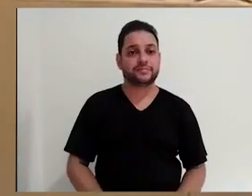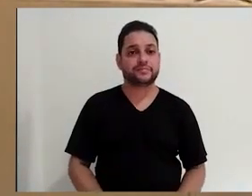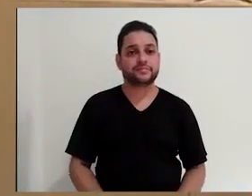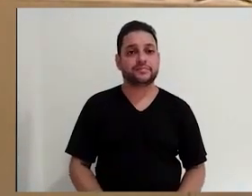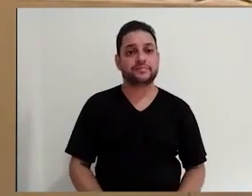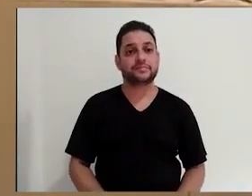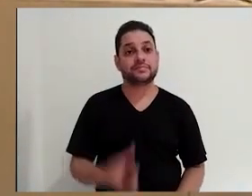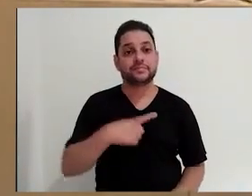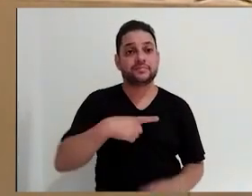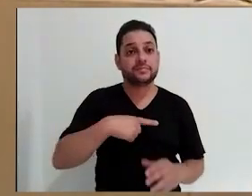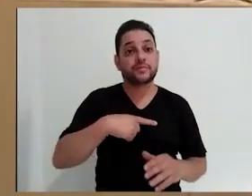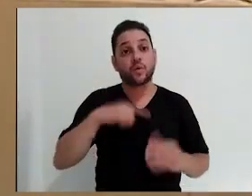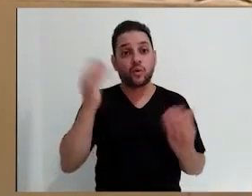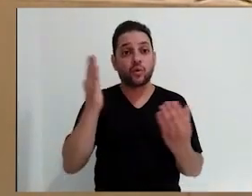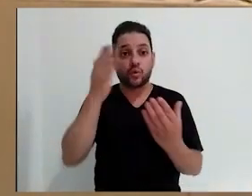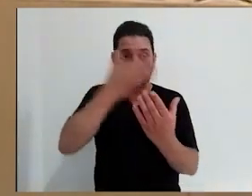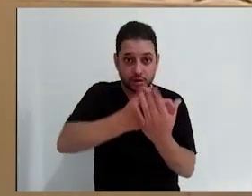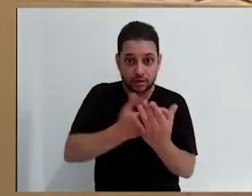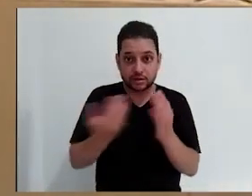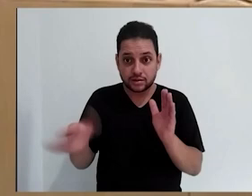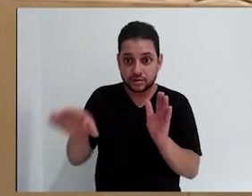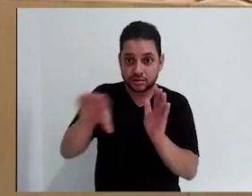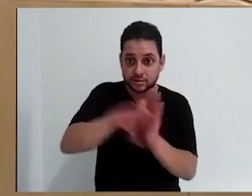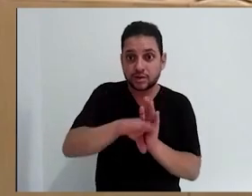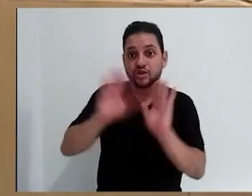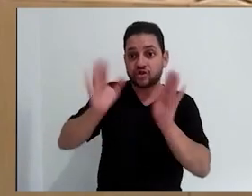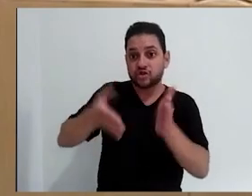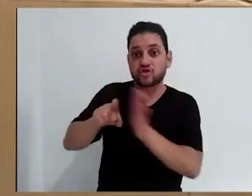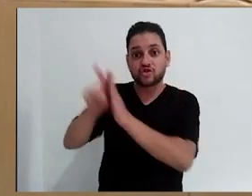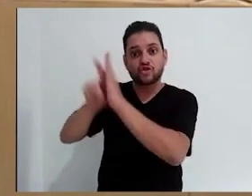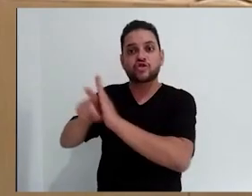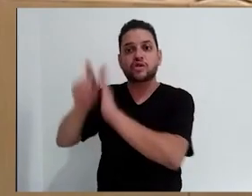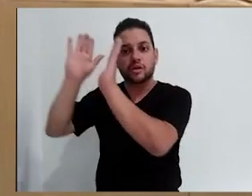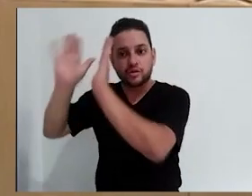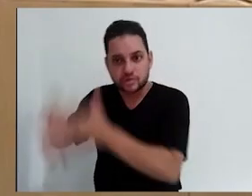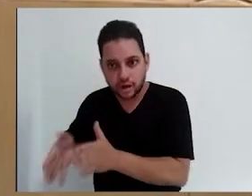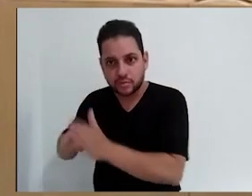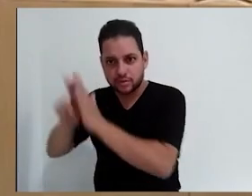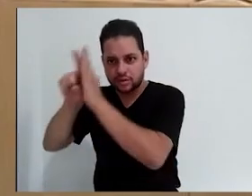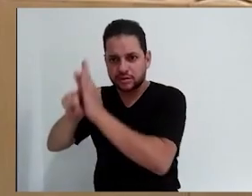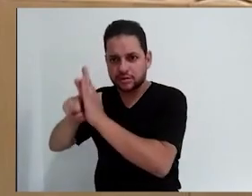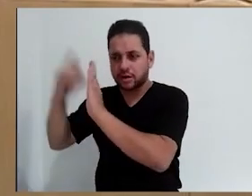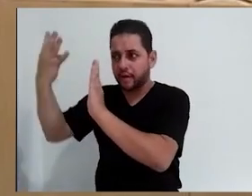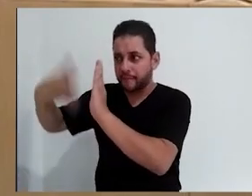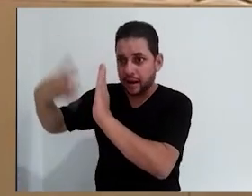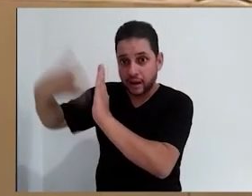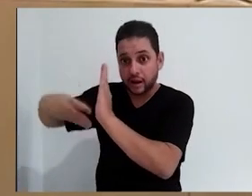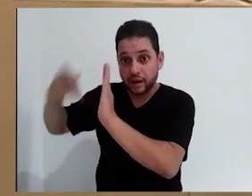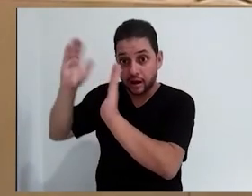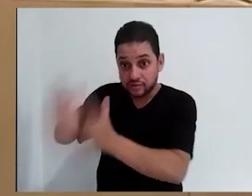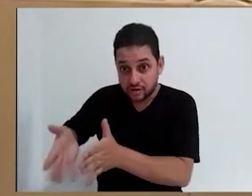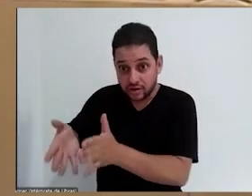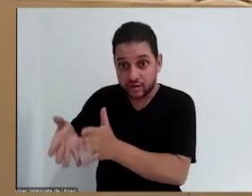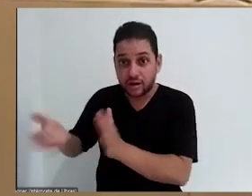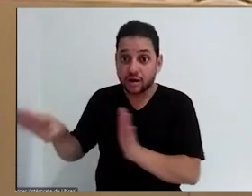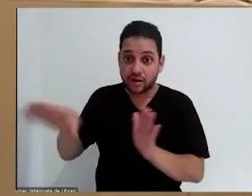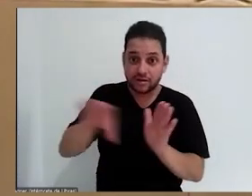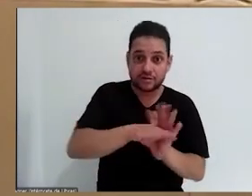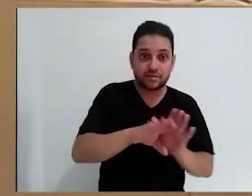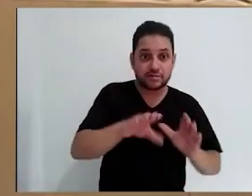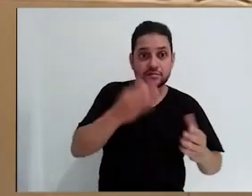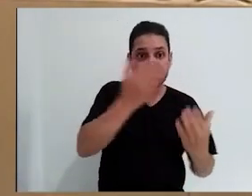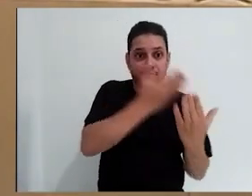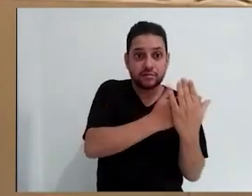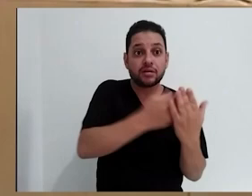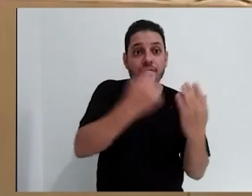Os processos hoje eles já chegam com as perícias feitas. Se existe uma necessidade de baixa em diligência para complementação pelo núcleo, a gente baixa em diligência, mas o processo